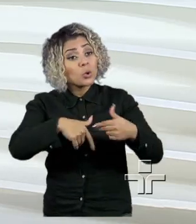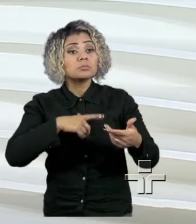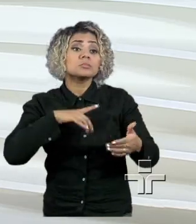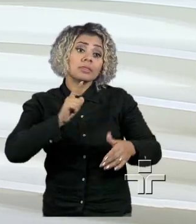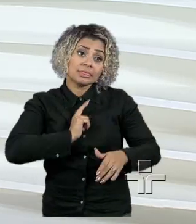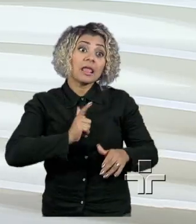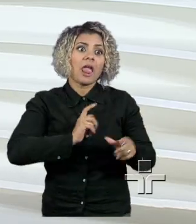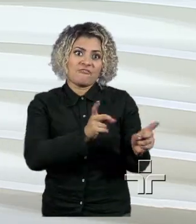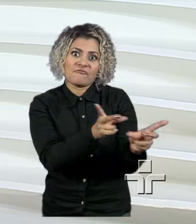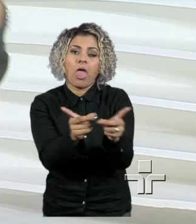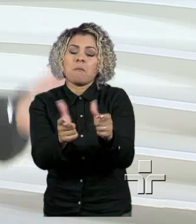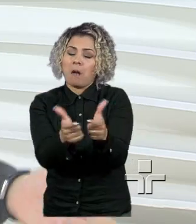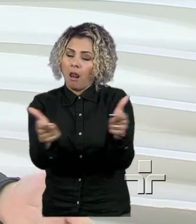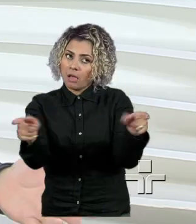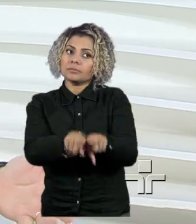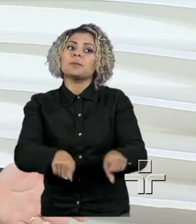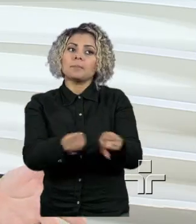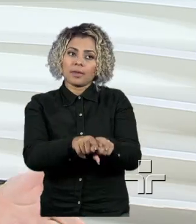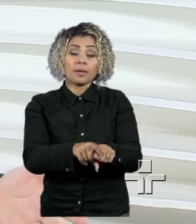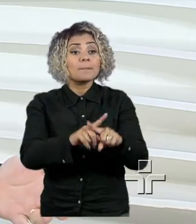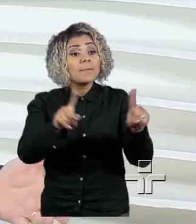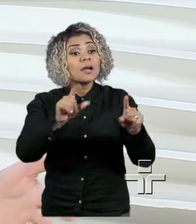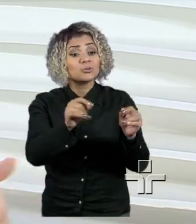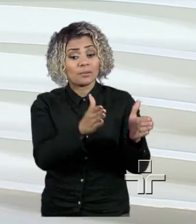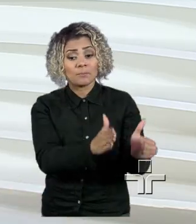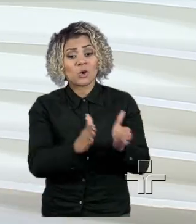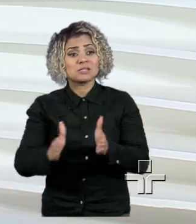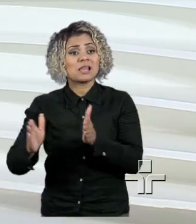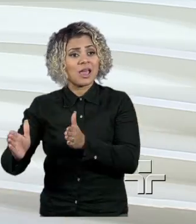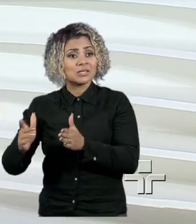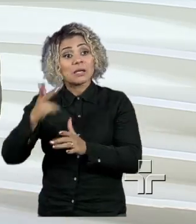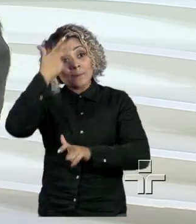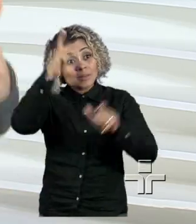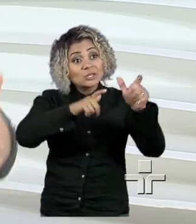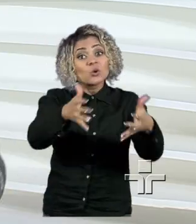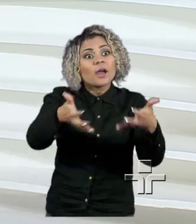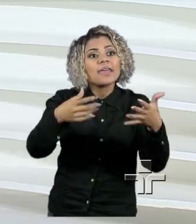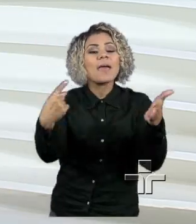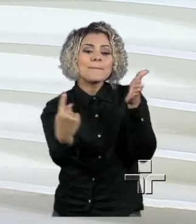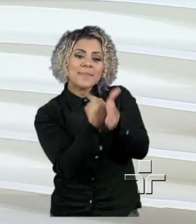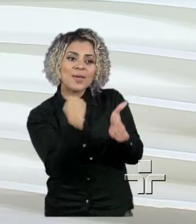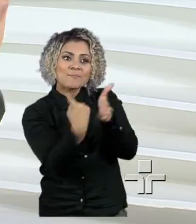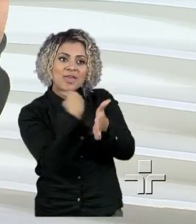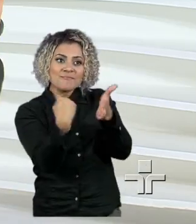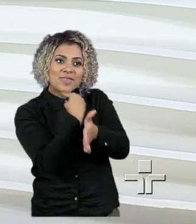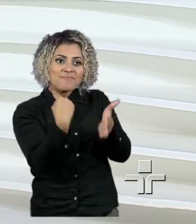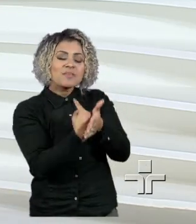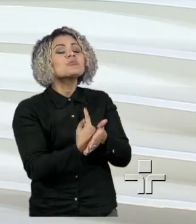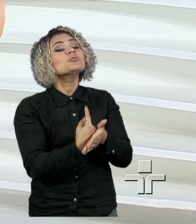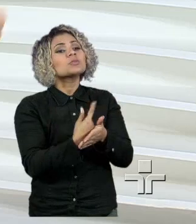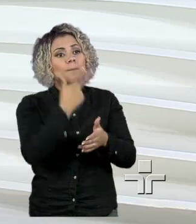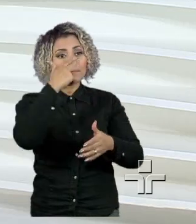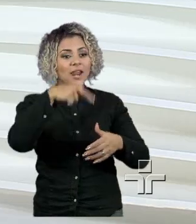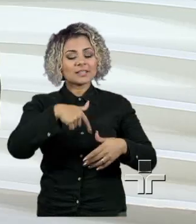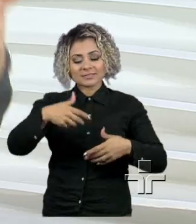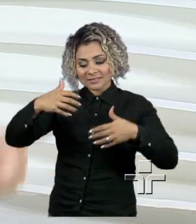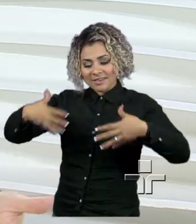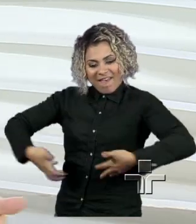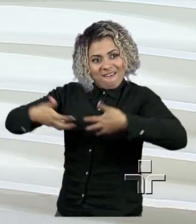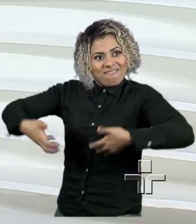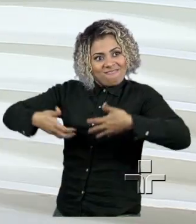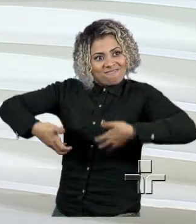demanda e só passar pelo processo já é muito interessante, porque as pessoas fazem perguntas, elas se motivam, elas